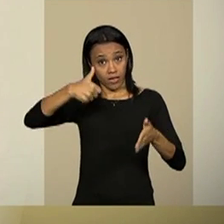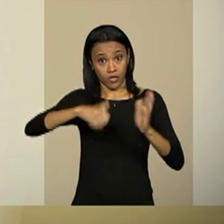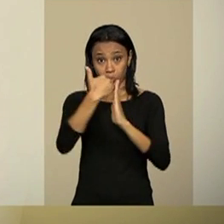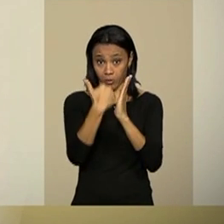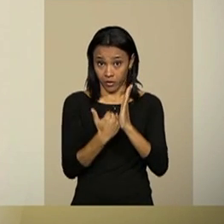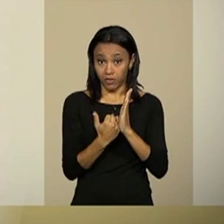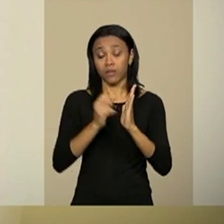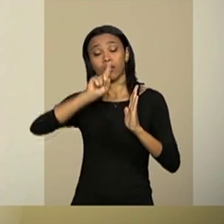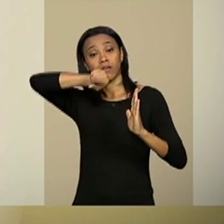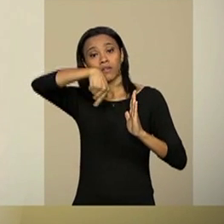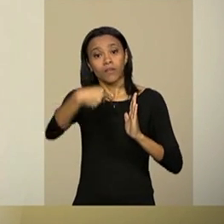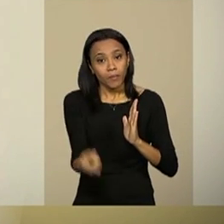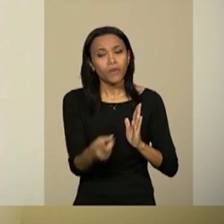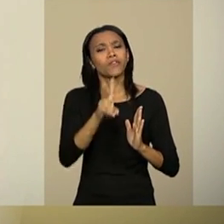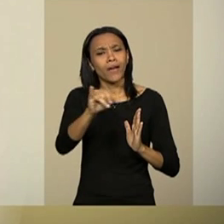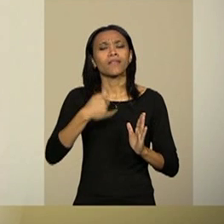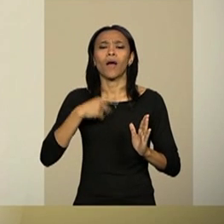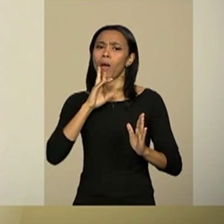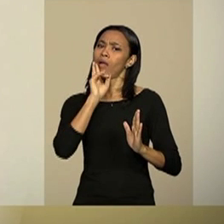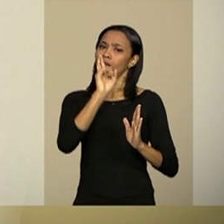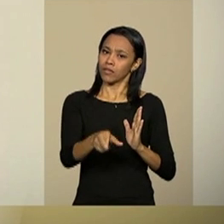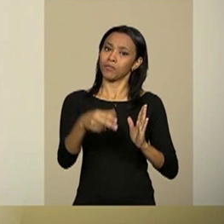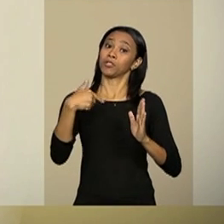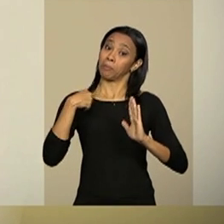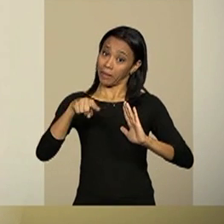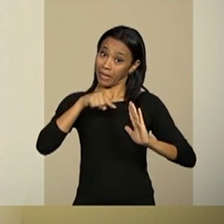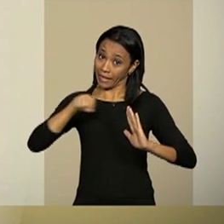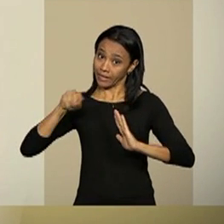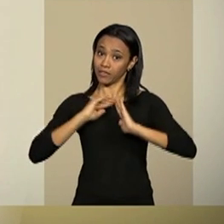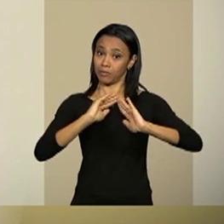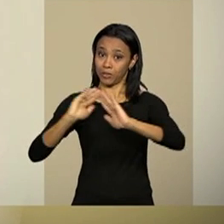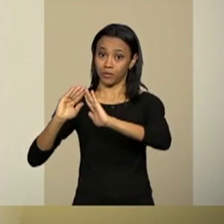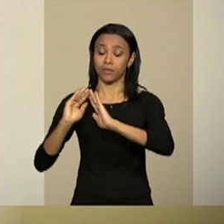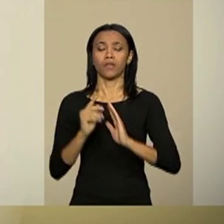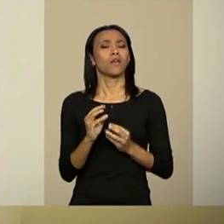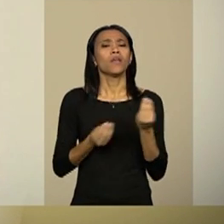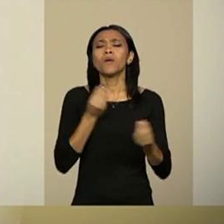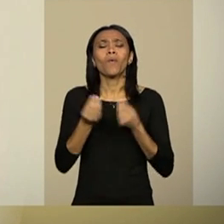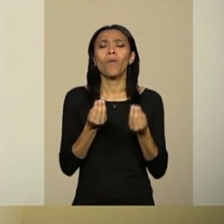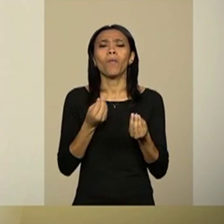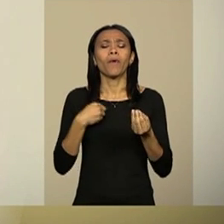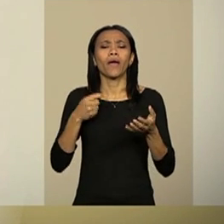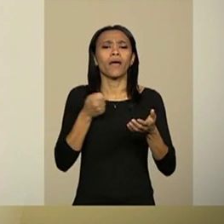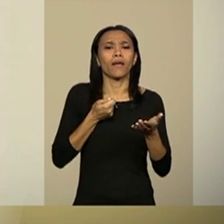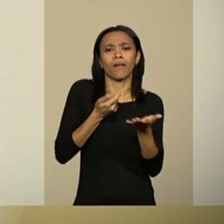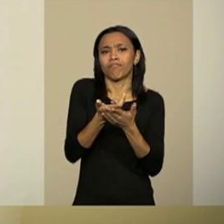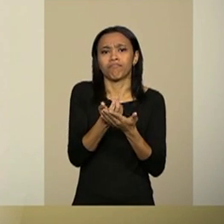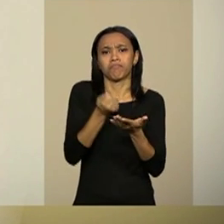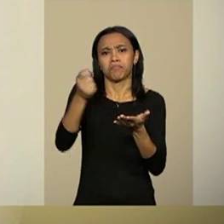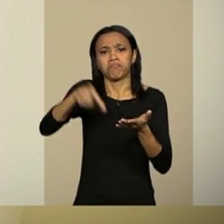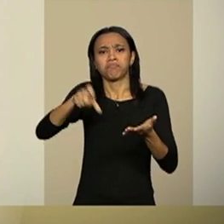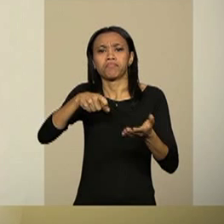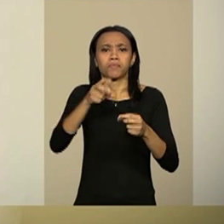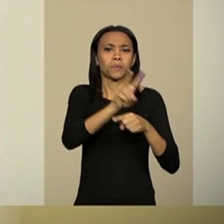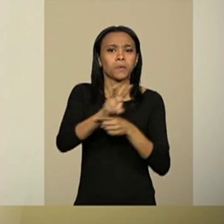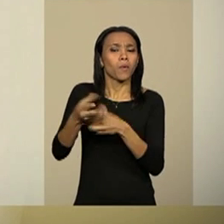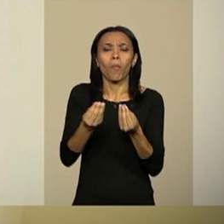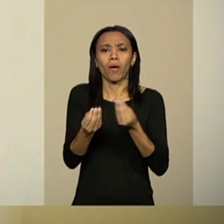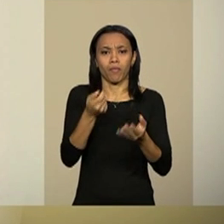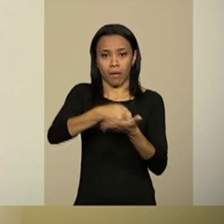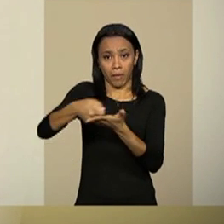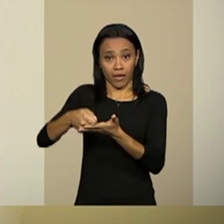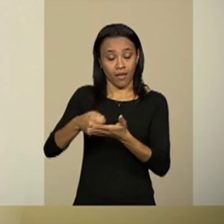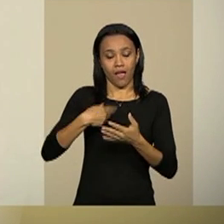e vamos dar uma solução para esses pedidos e como são as condições de financiamento presidente à luciano elas são